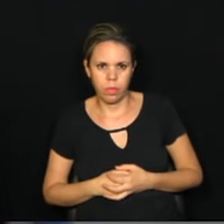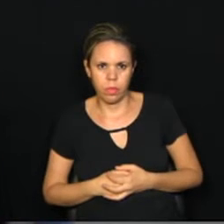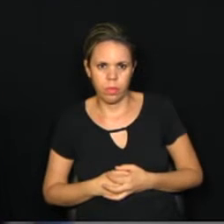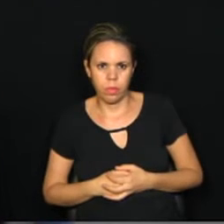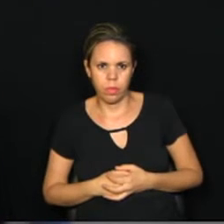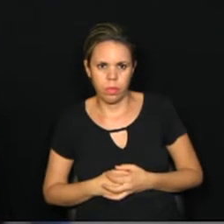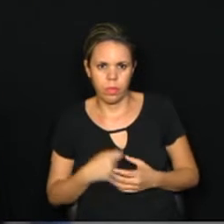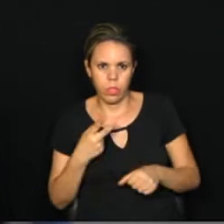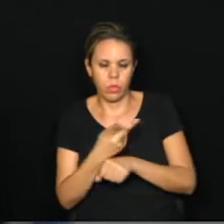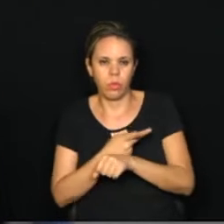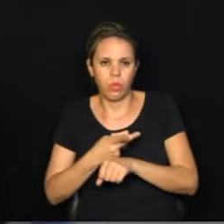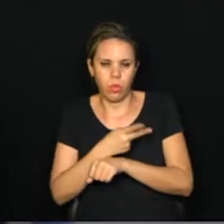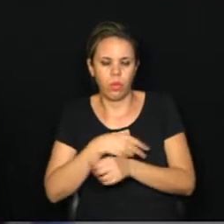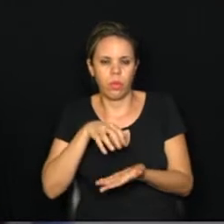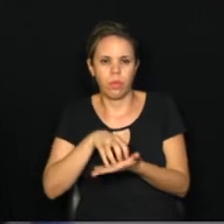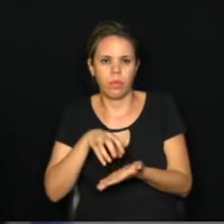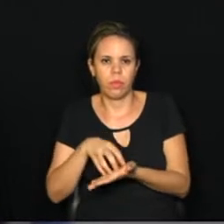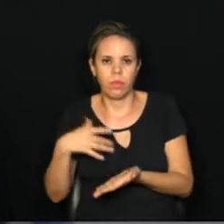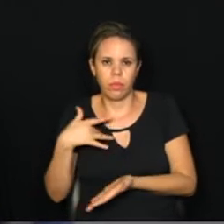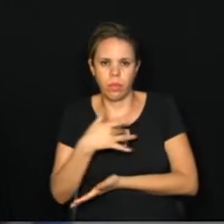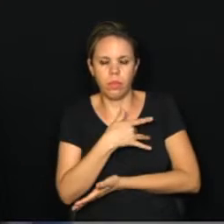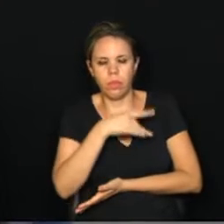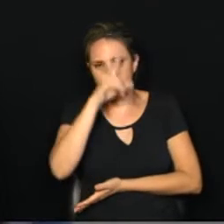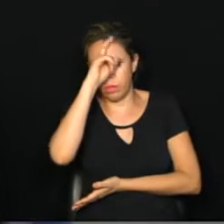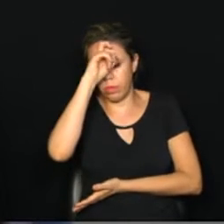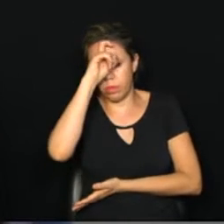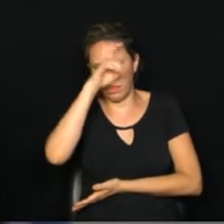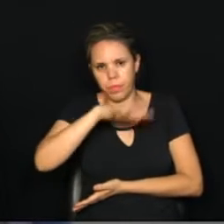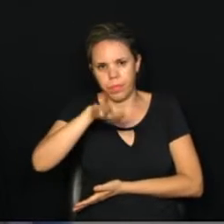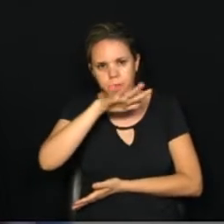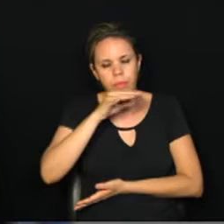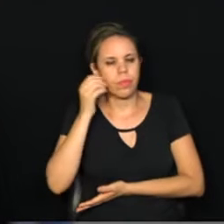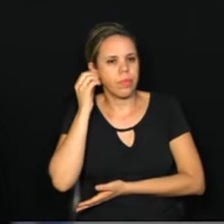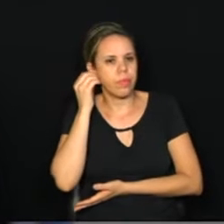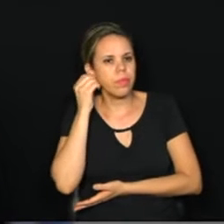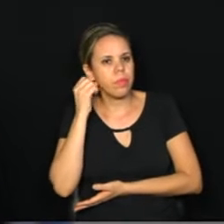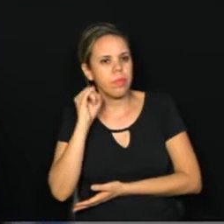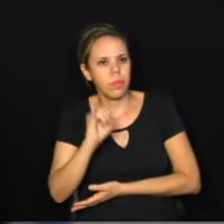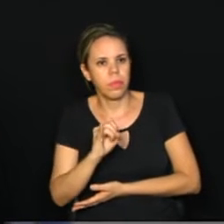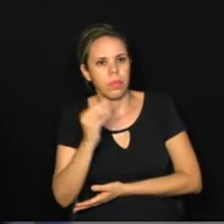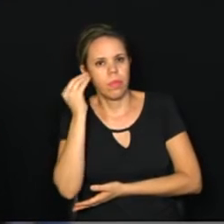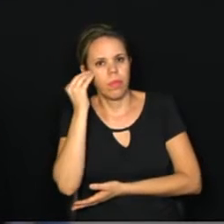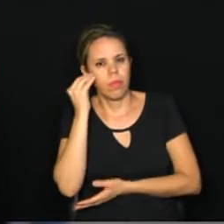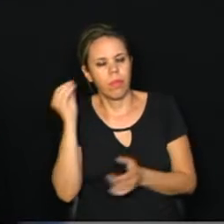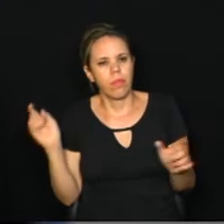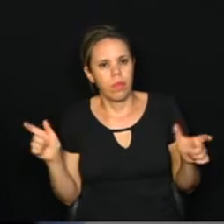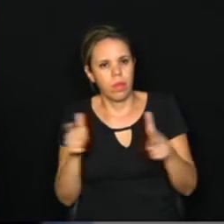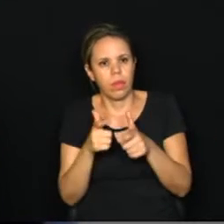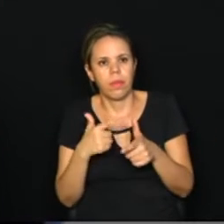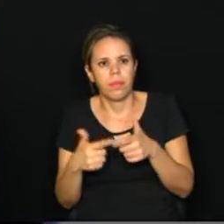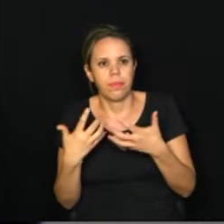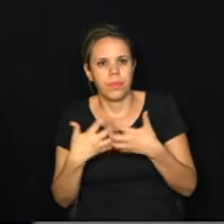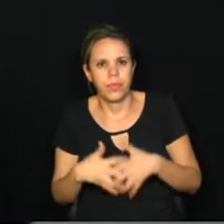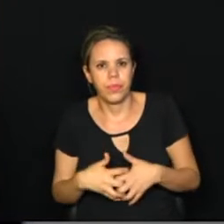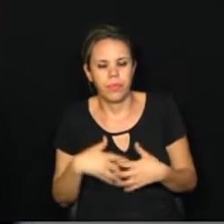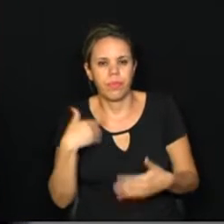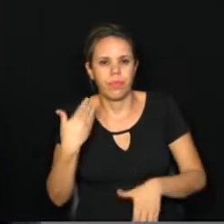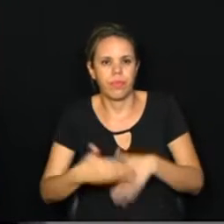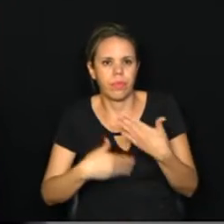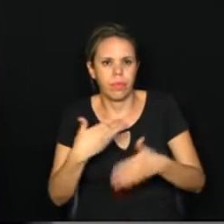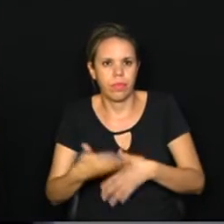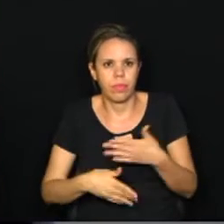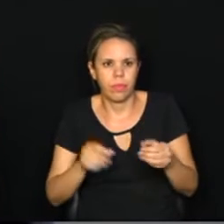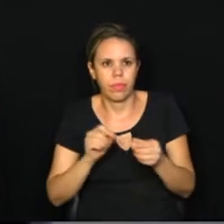a procurar os centros de saúde, os hospitais, e de se tentar minimizar esses efeitos. Diariamente é